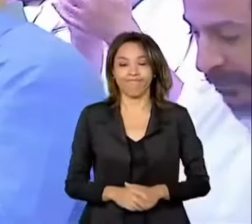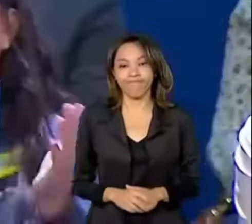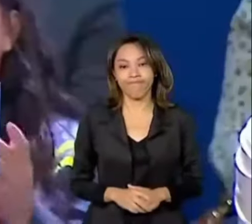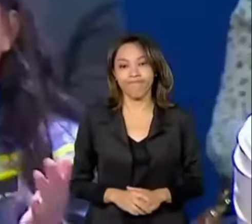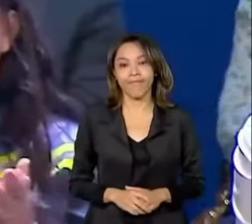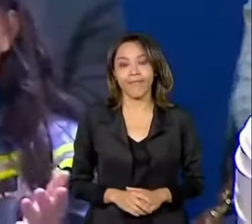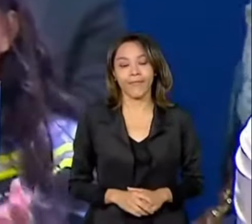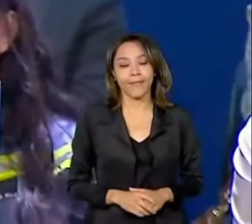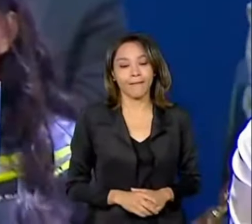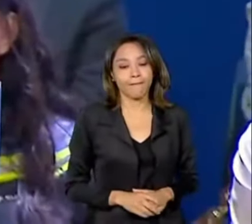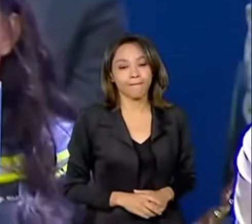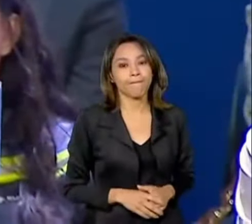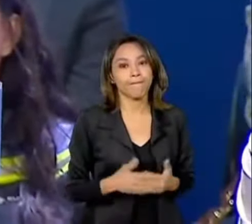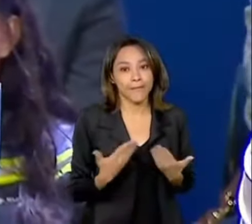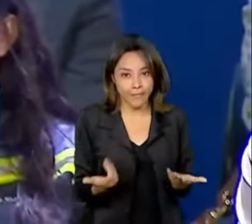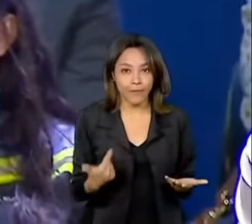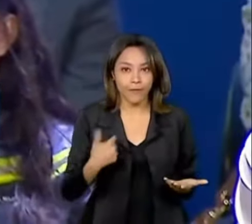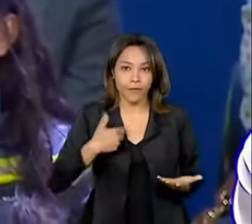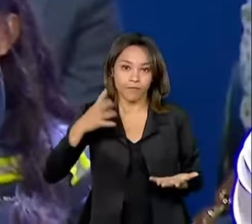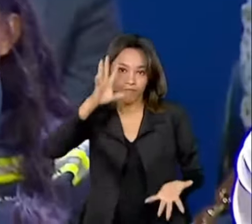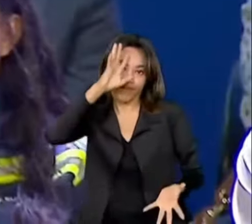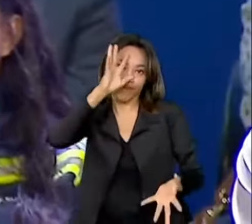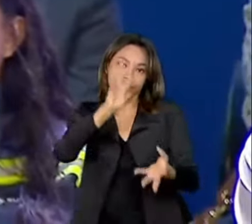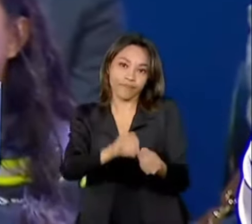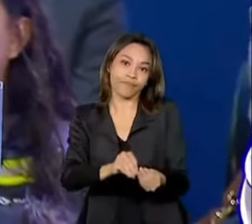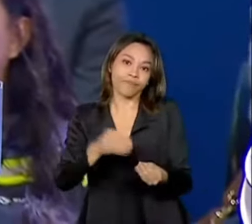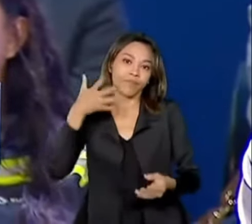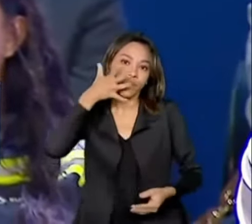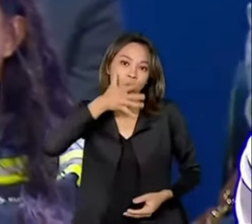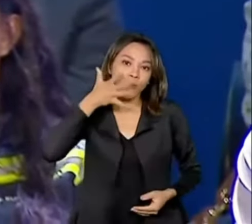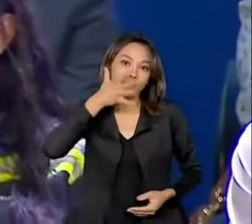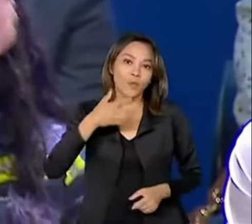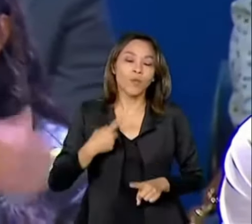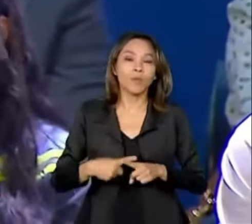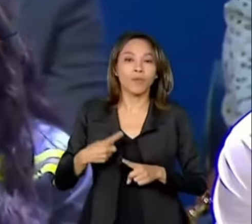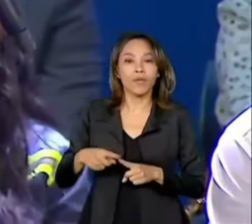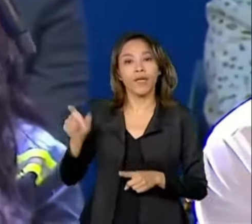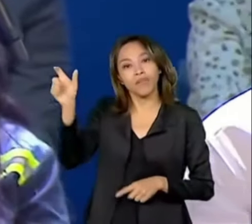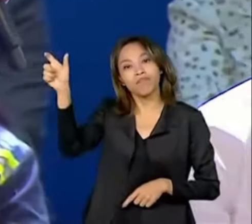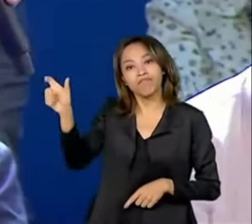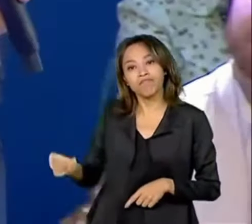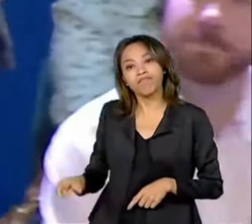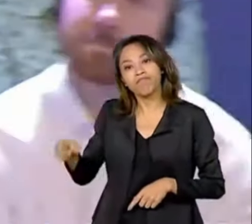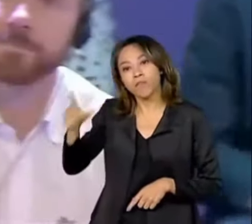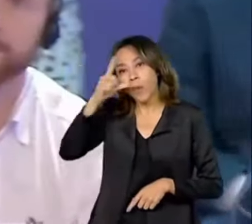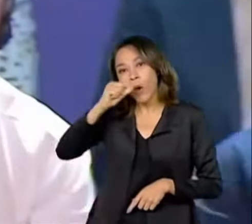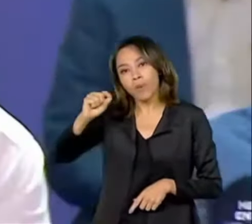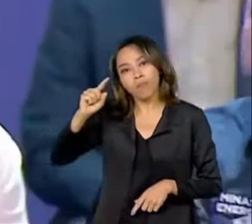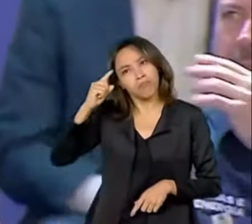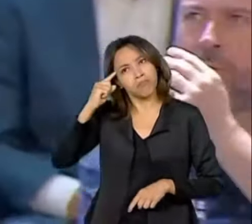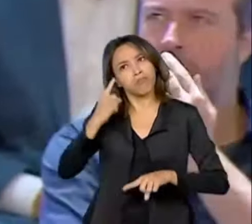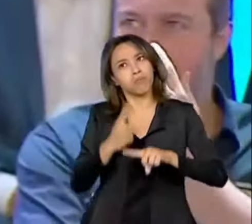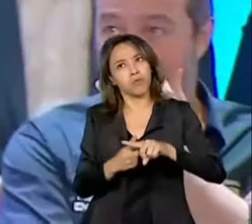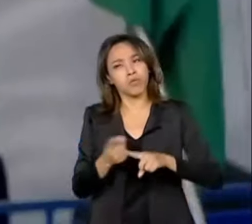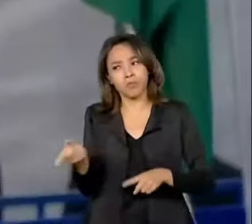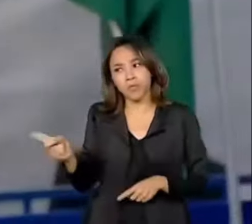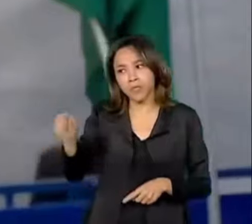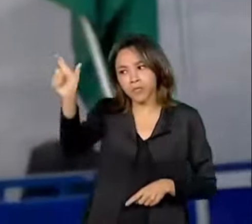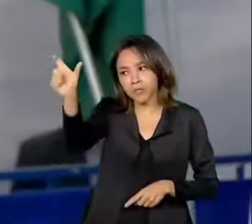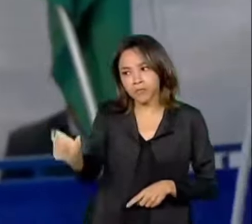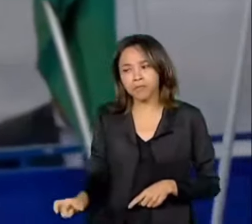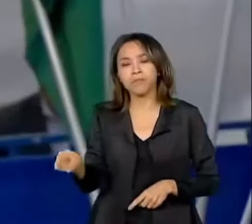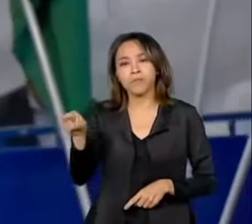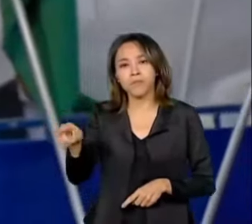Eu quero terminar, porque o Alckmin foi muito otimista, o Zema foi muito